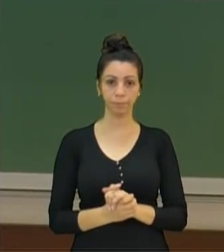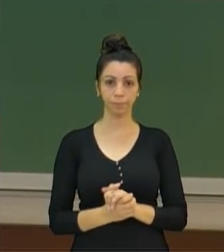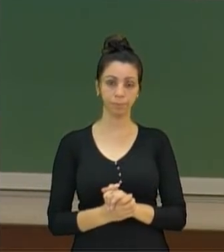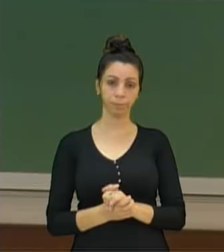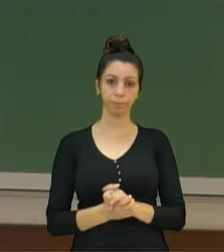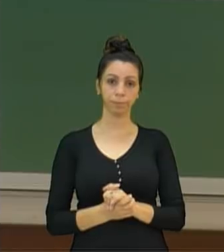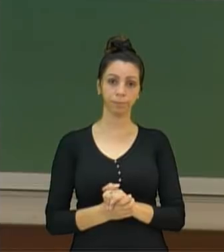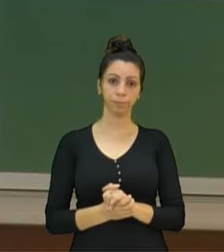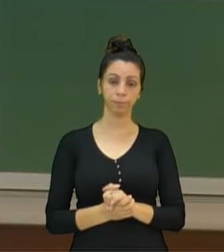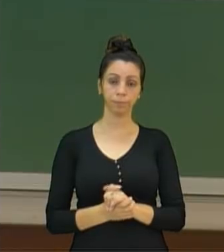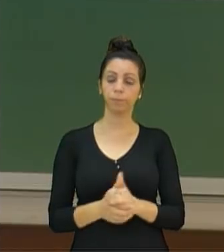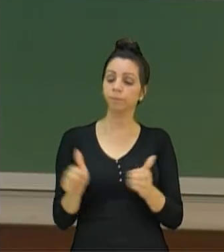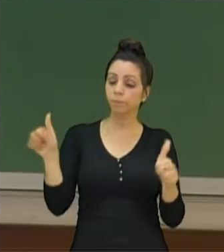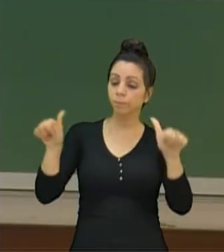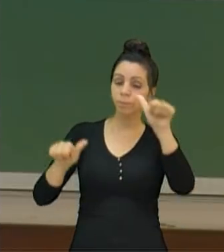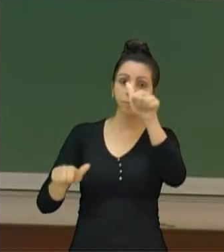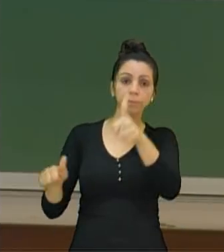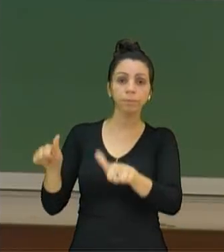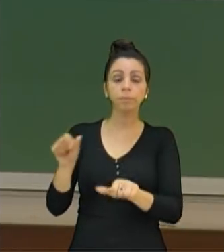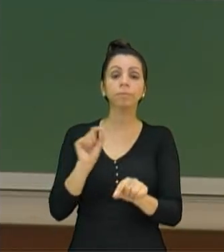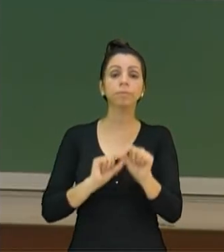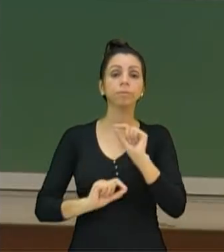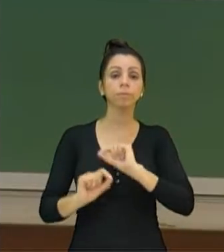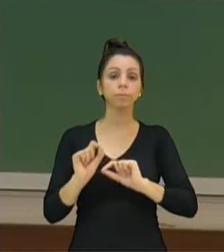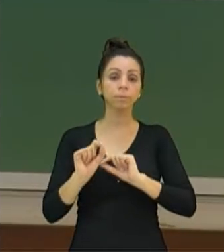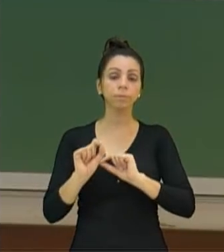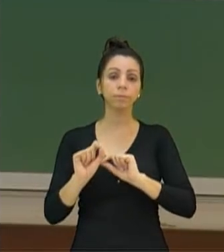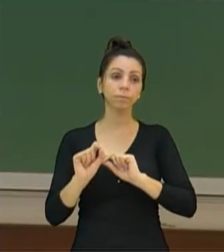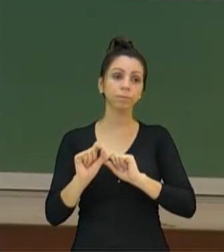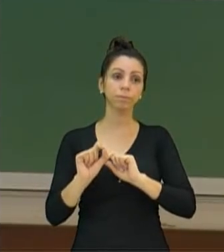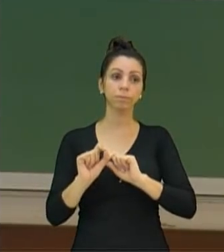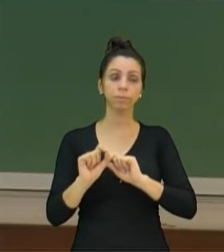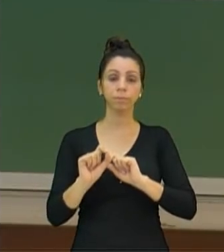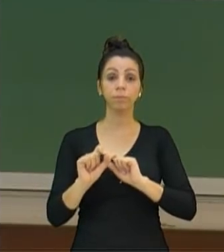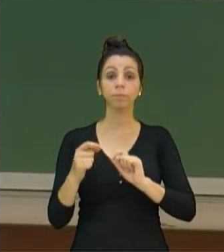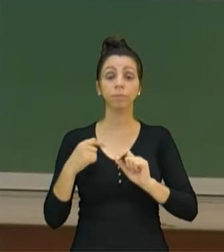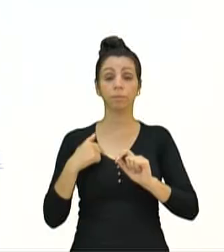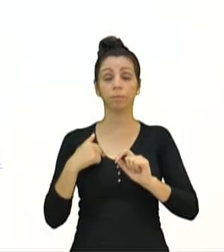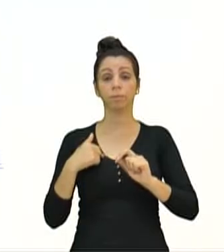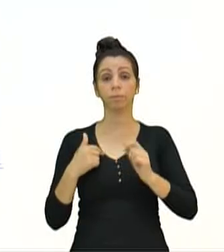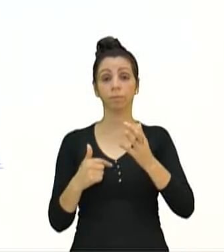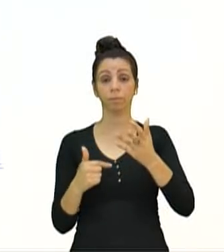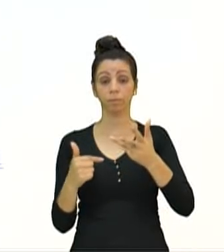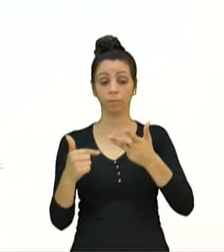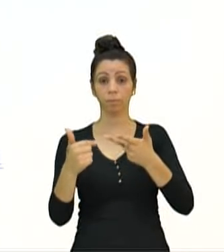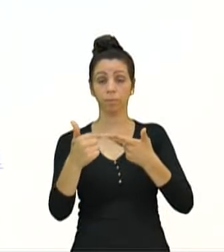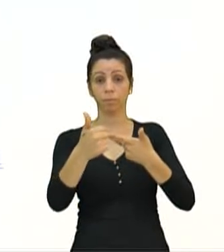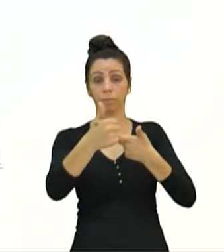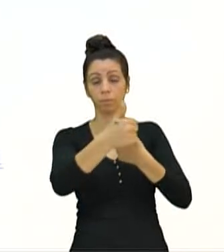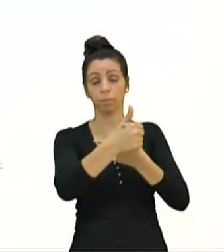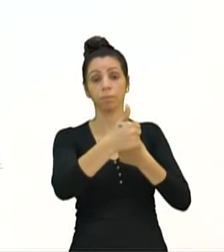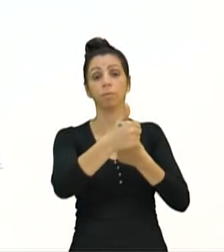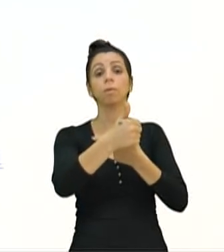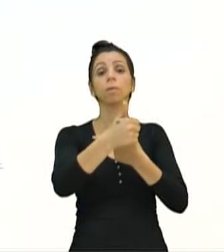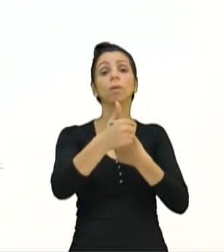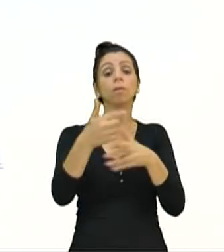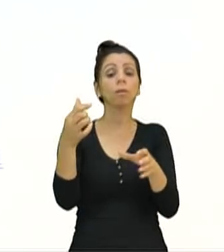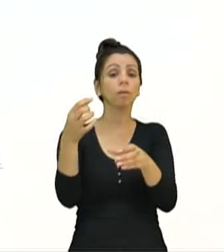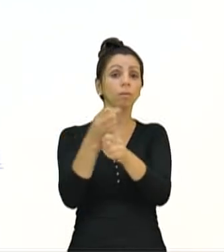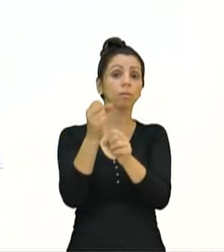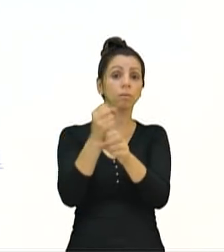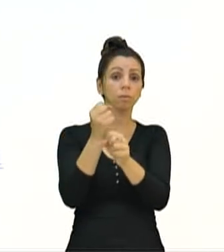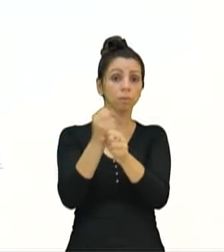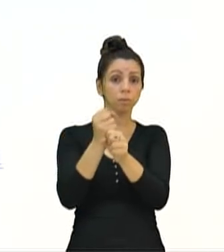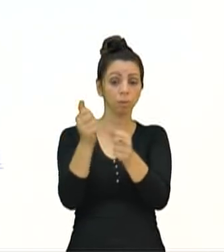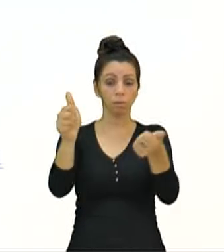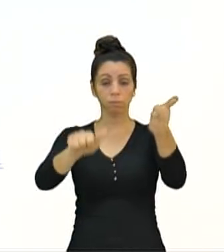A avaliação. Nós temos aqui uma lista do que é avaliado nos saltos